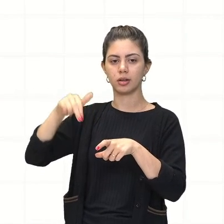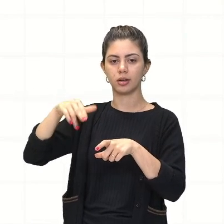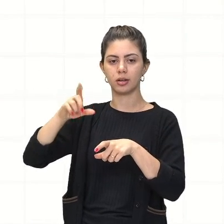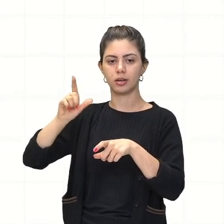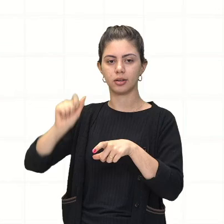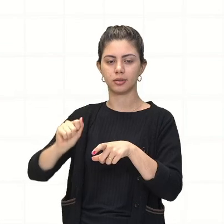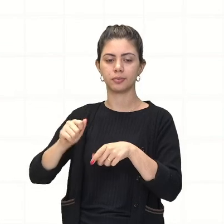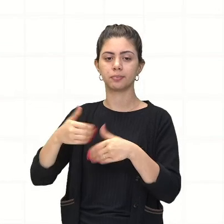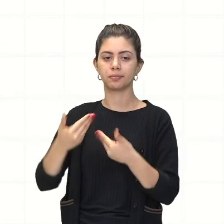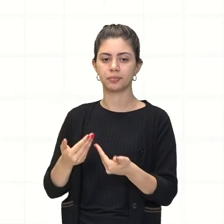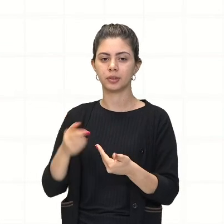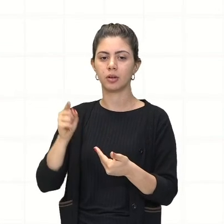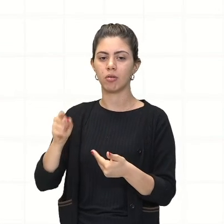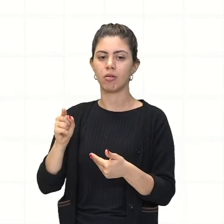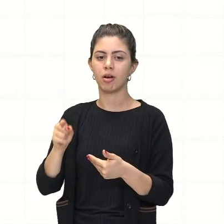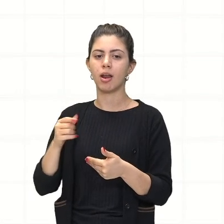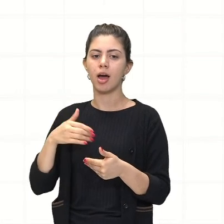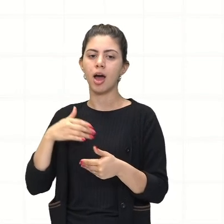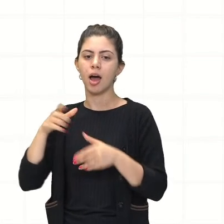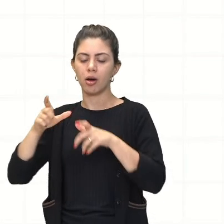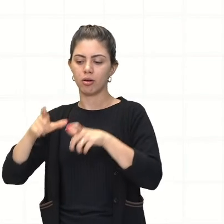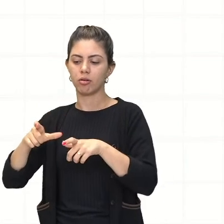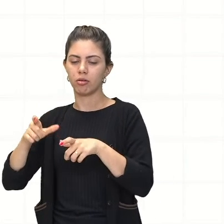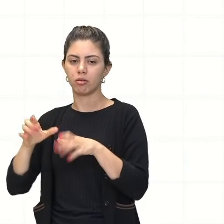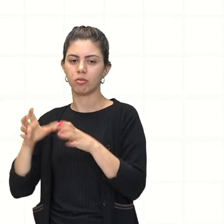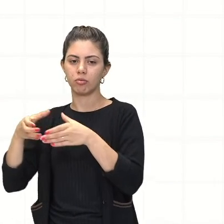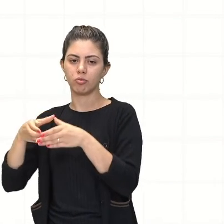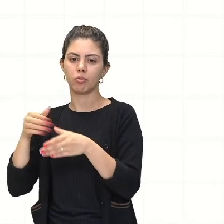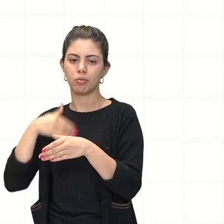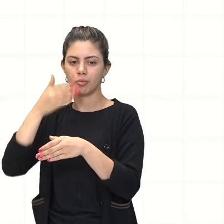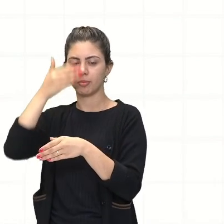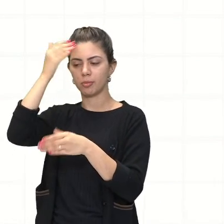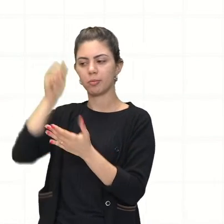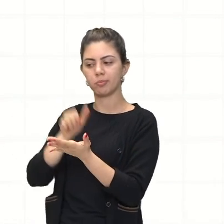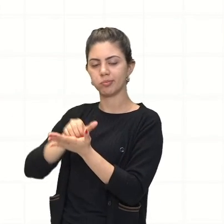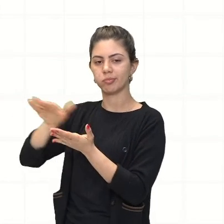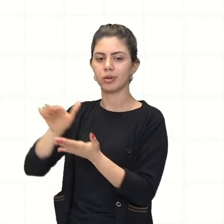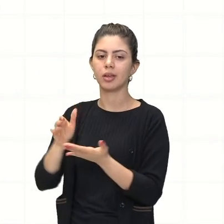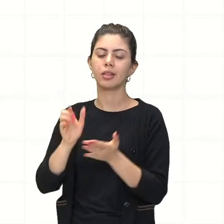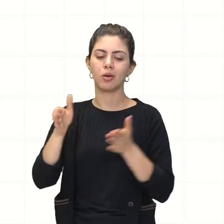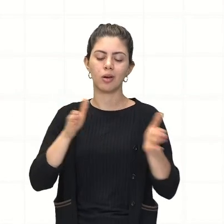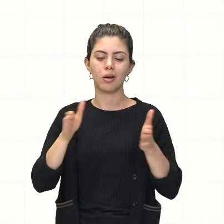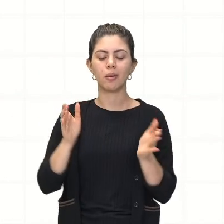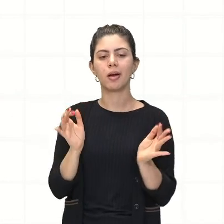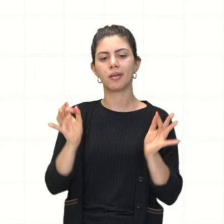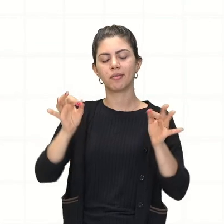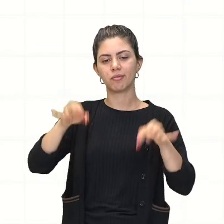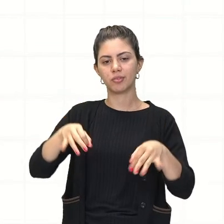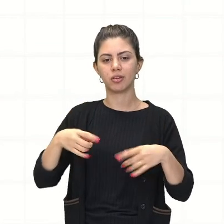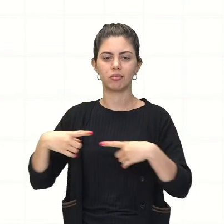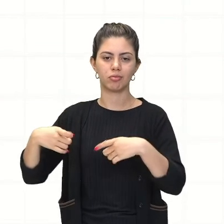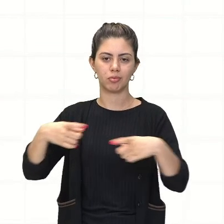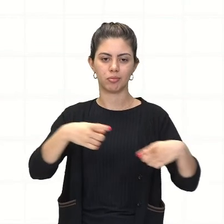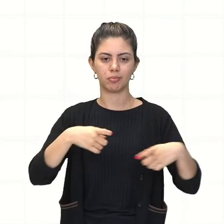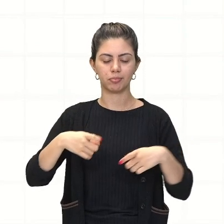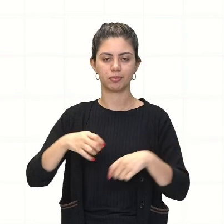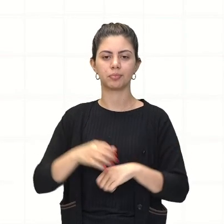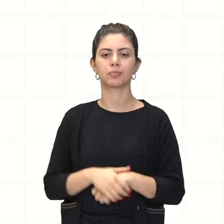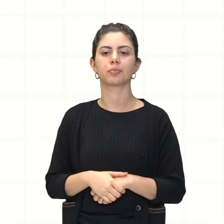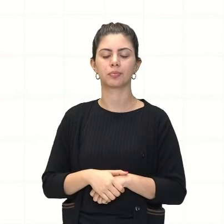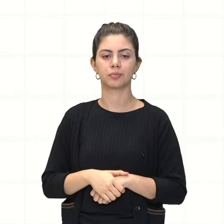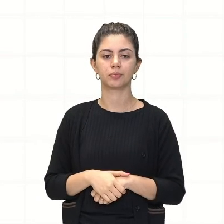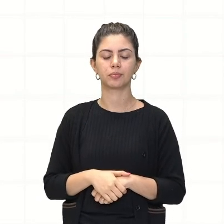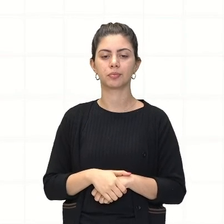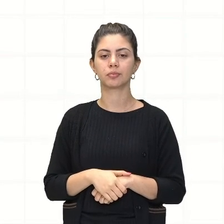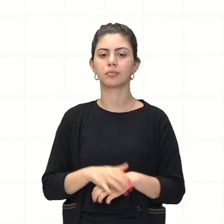o último bastião muçulmano, encerrando assim as guerras de reconquista. Então,